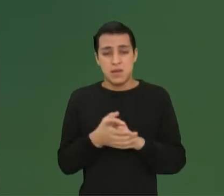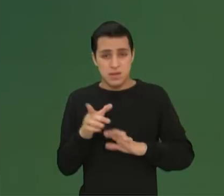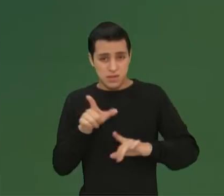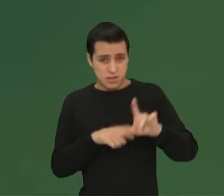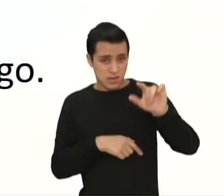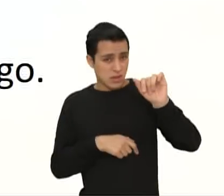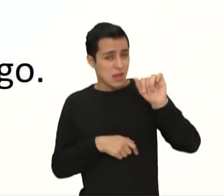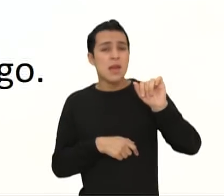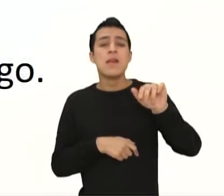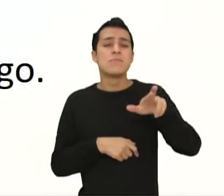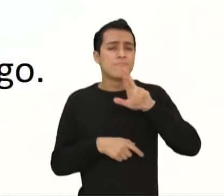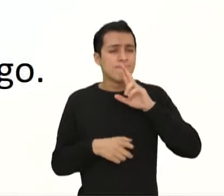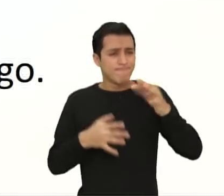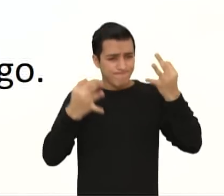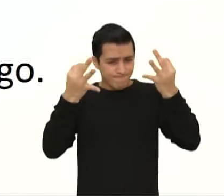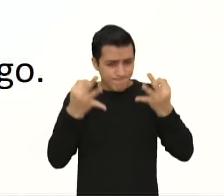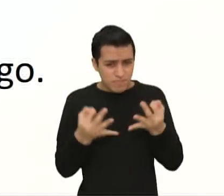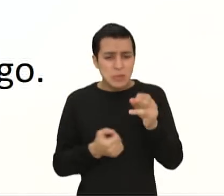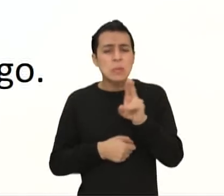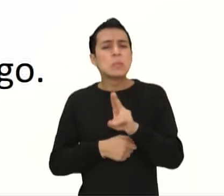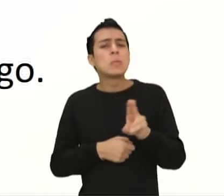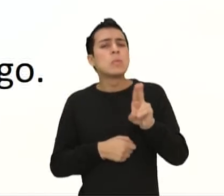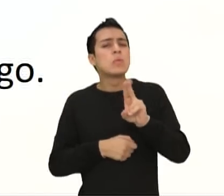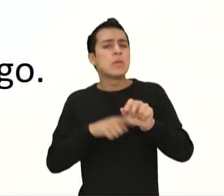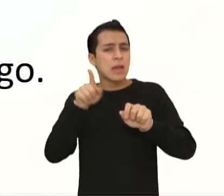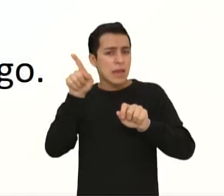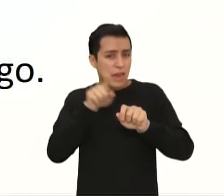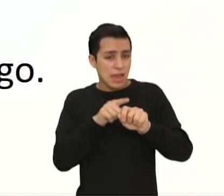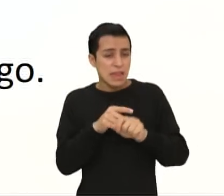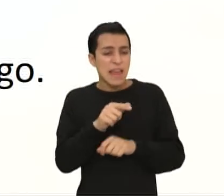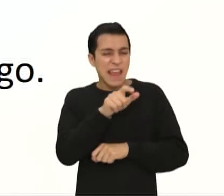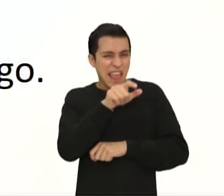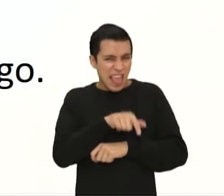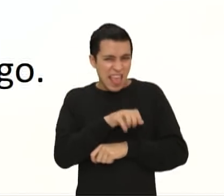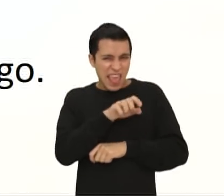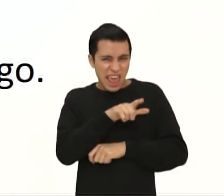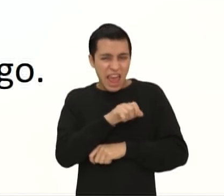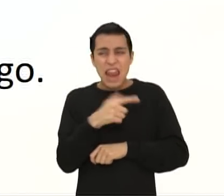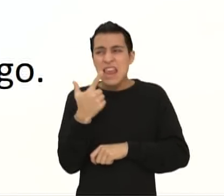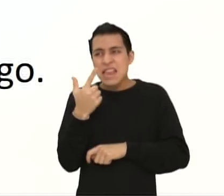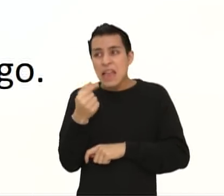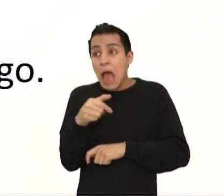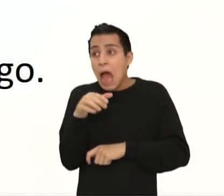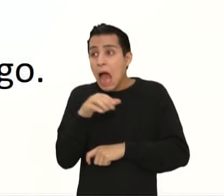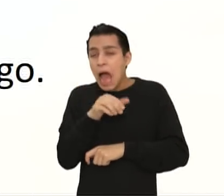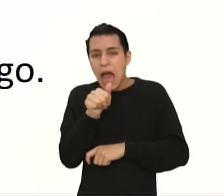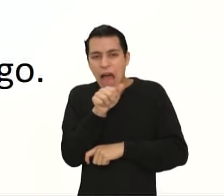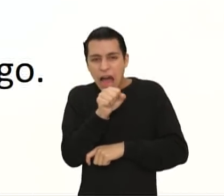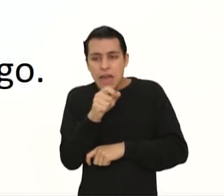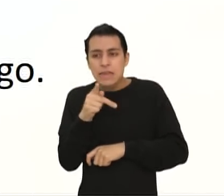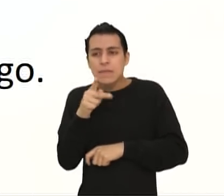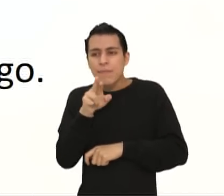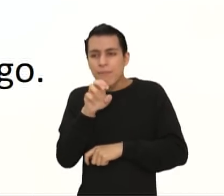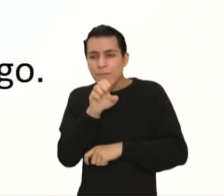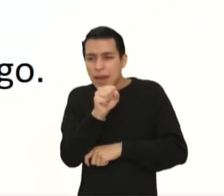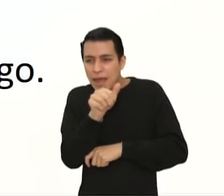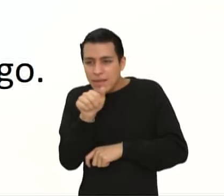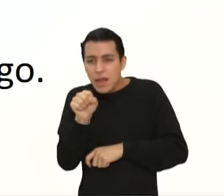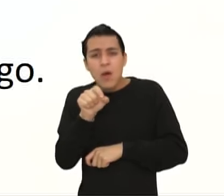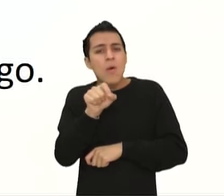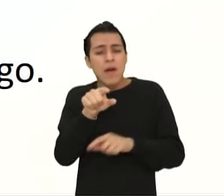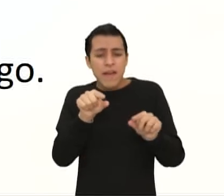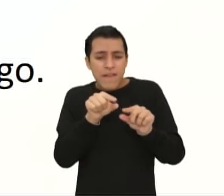Letra A é a resposta correta do emprego da crase. Ele saiu às pressas. Às pressas é uma